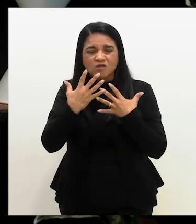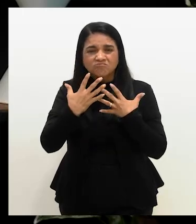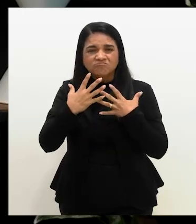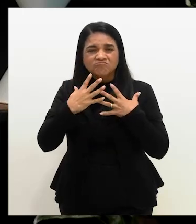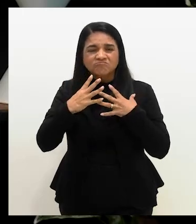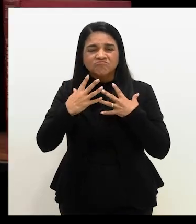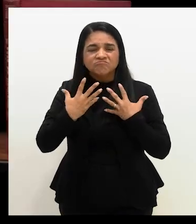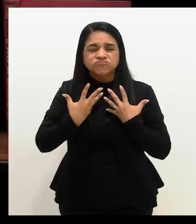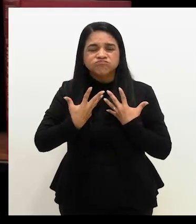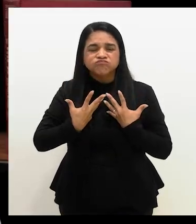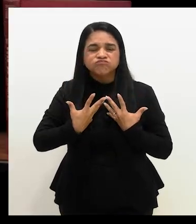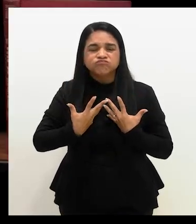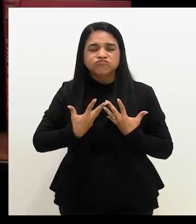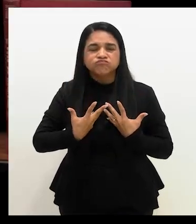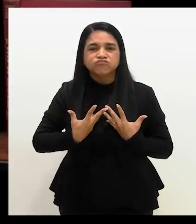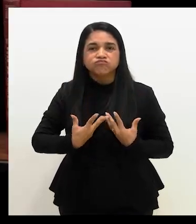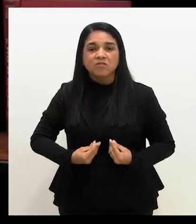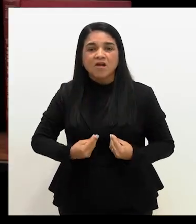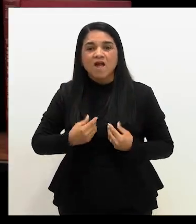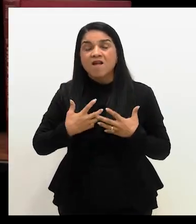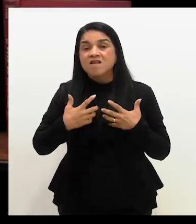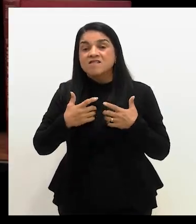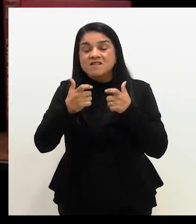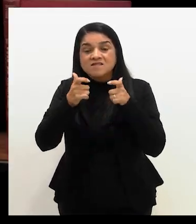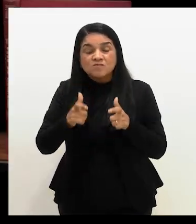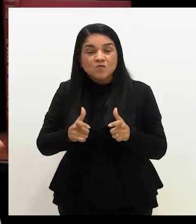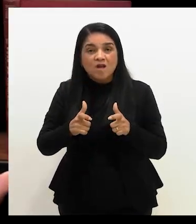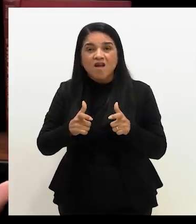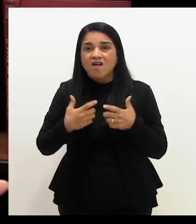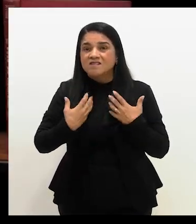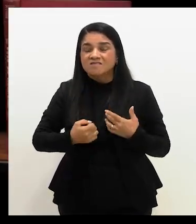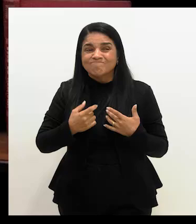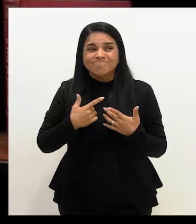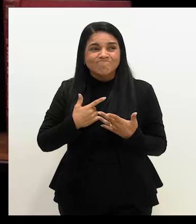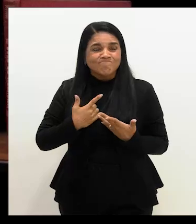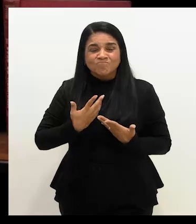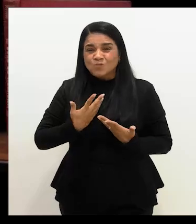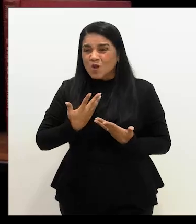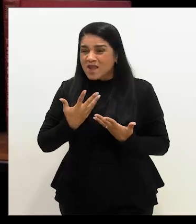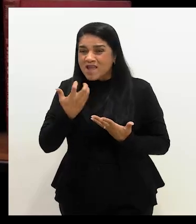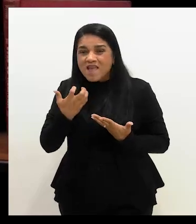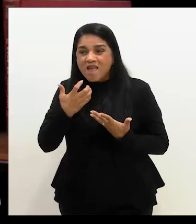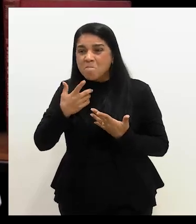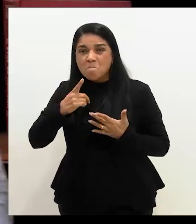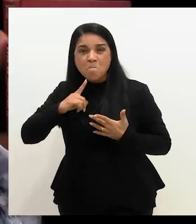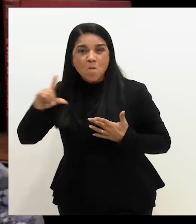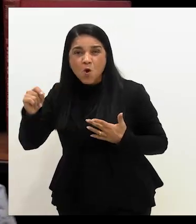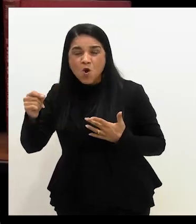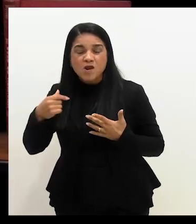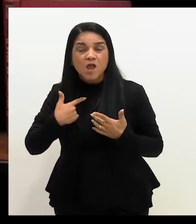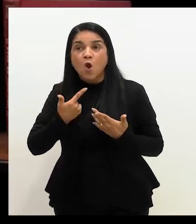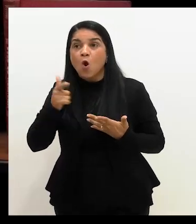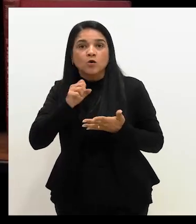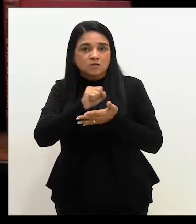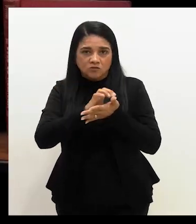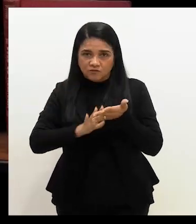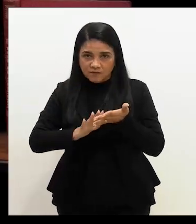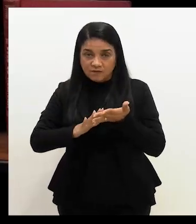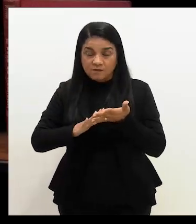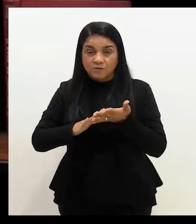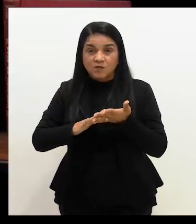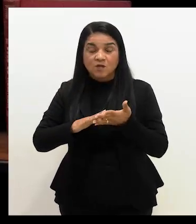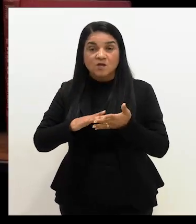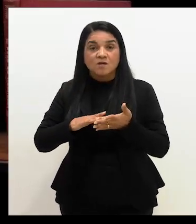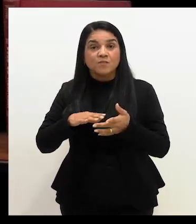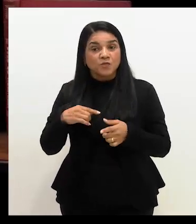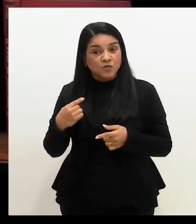ali mais cansado, cansa ficar naquele ambiente, ele começa a ficar de mau humor, quer sair do lugar, quer fazer uma outra atividade, porque